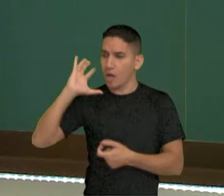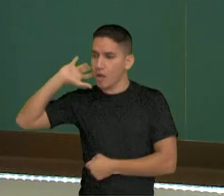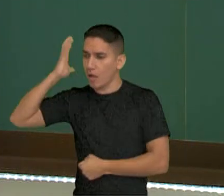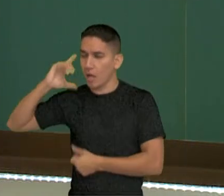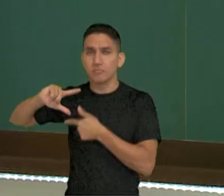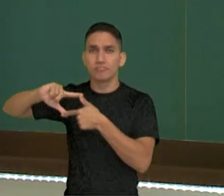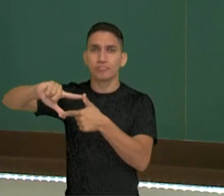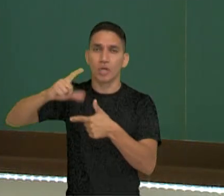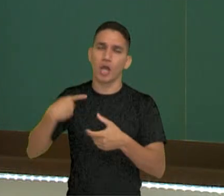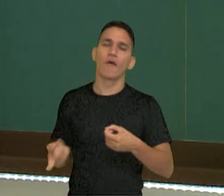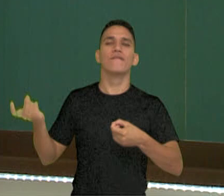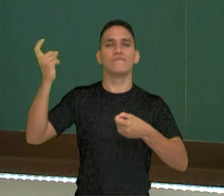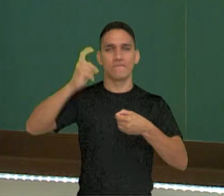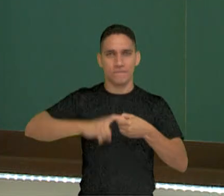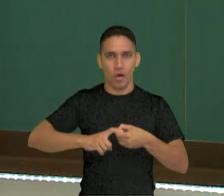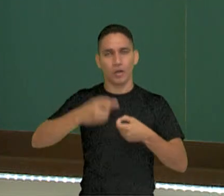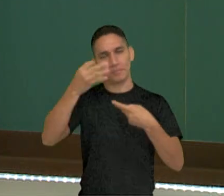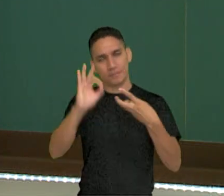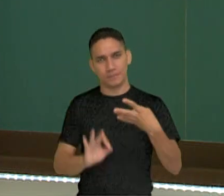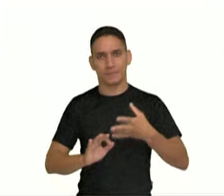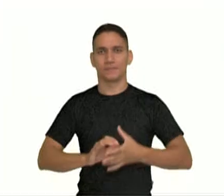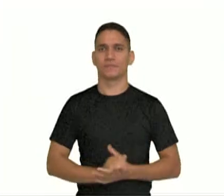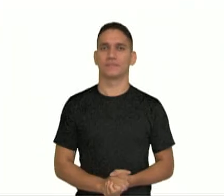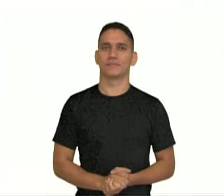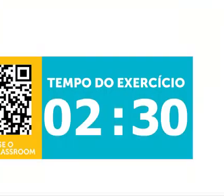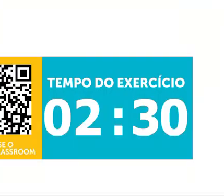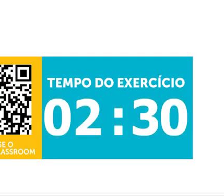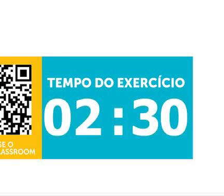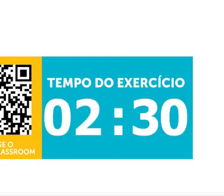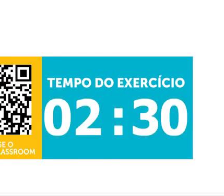tradicional. E eu logo volto para fazermos a correção.